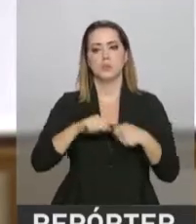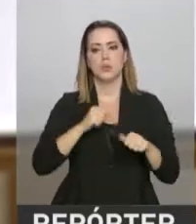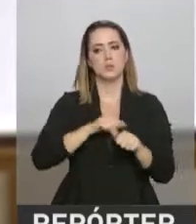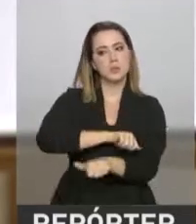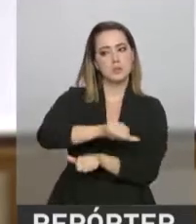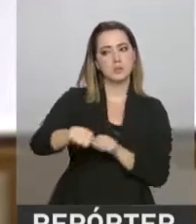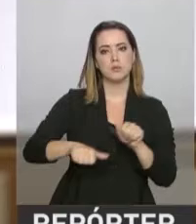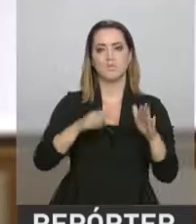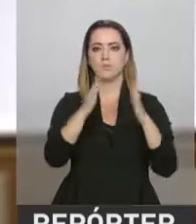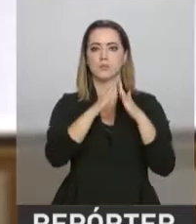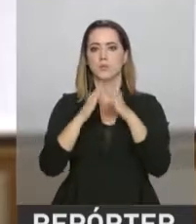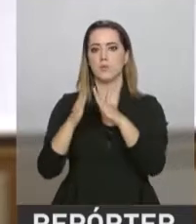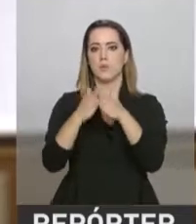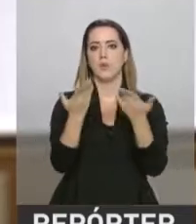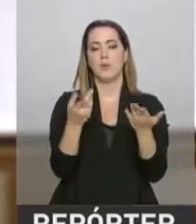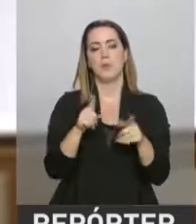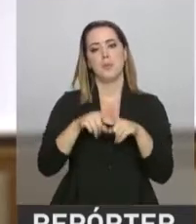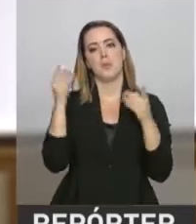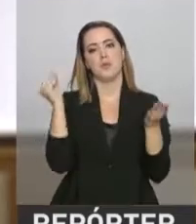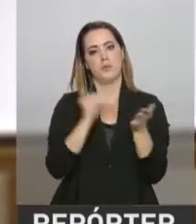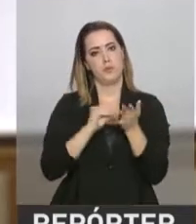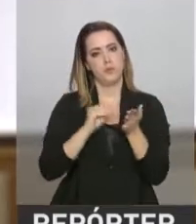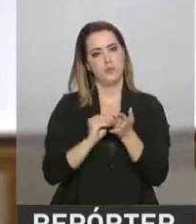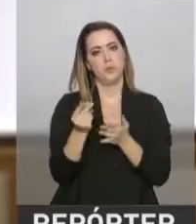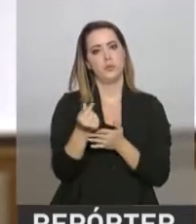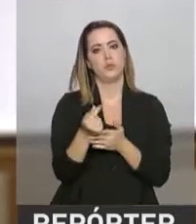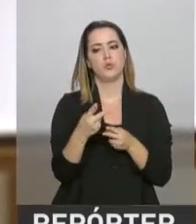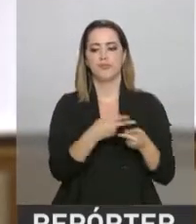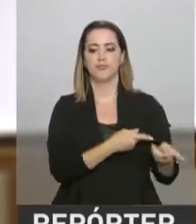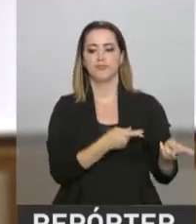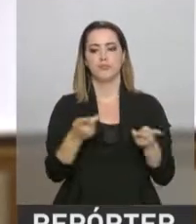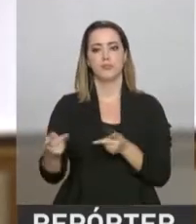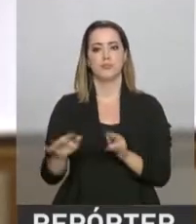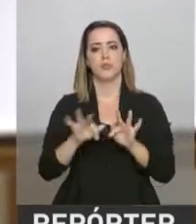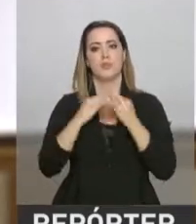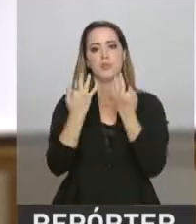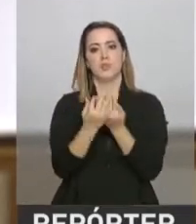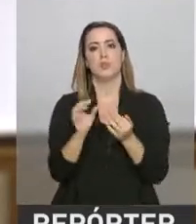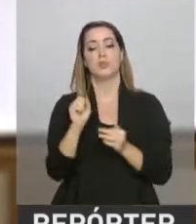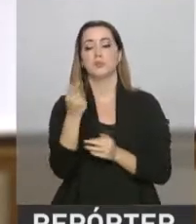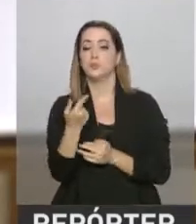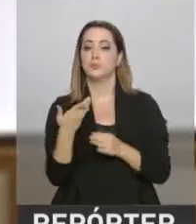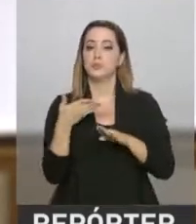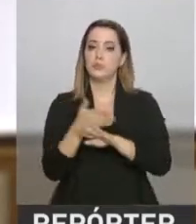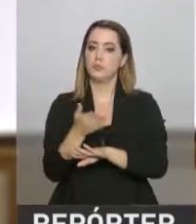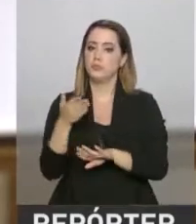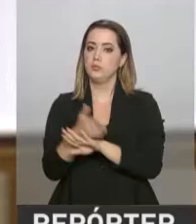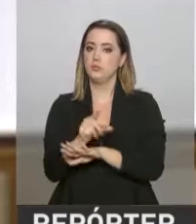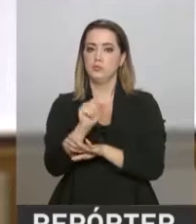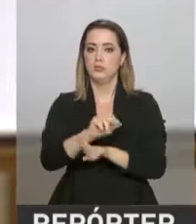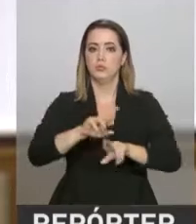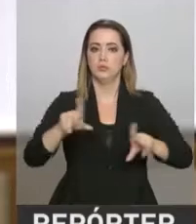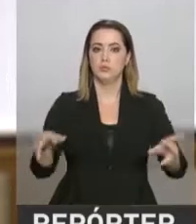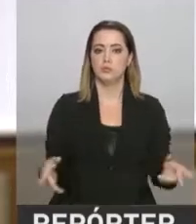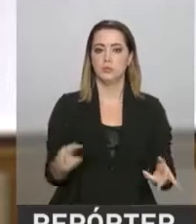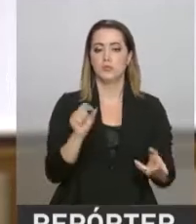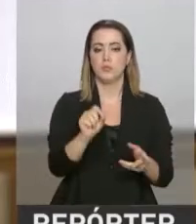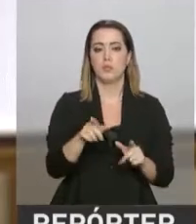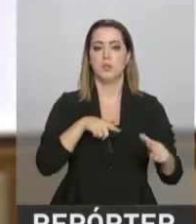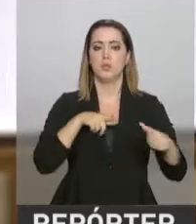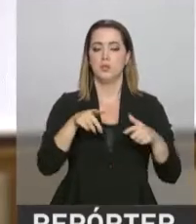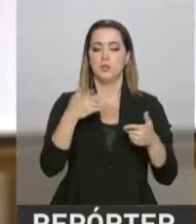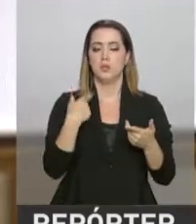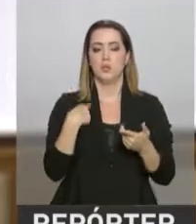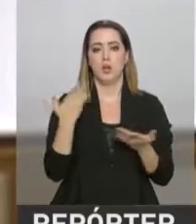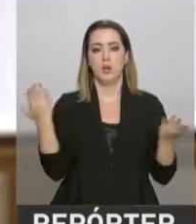eles não têm condição de voltar pra casa para visitar sua família ou até de fora de participar de algumas atividades e com essa com essa a com esse